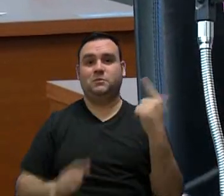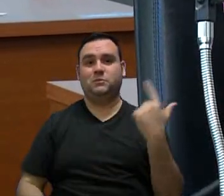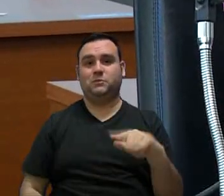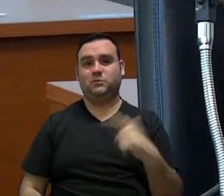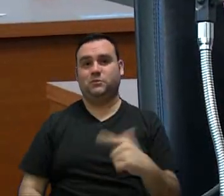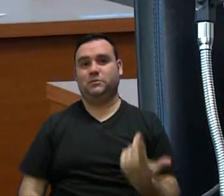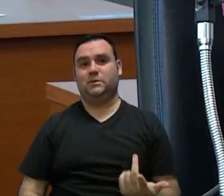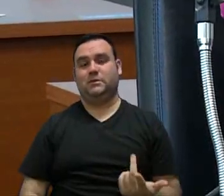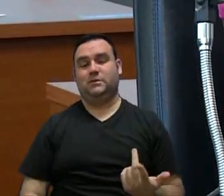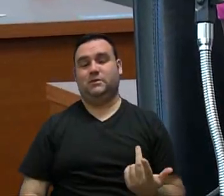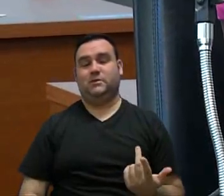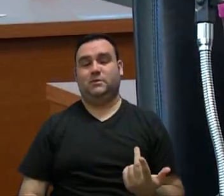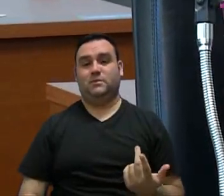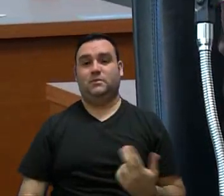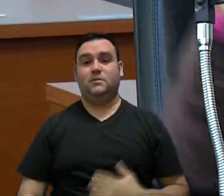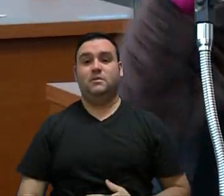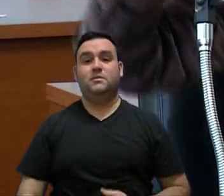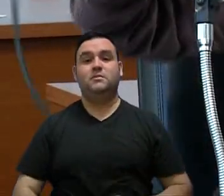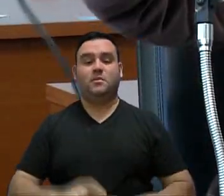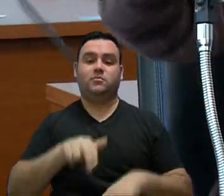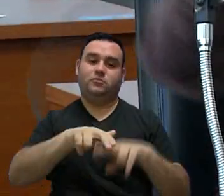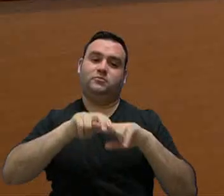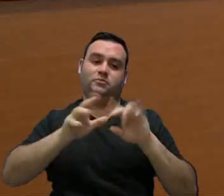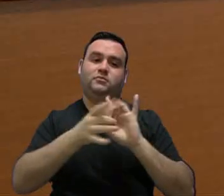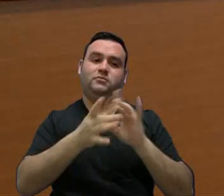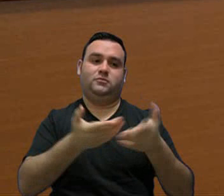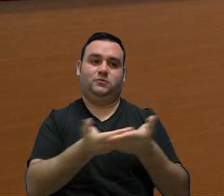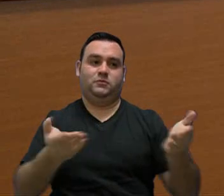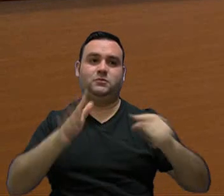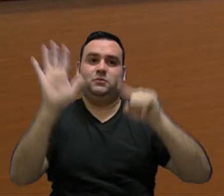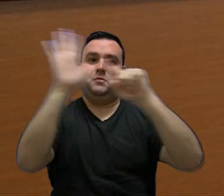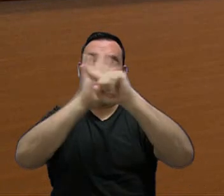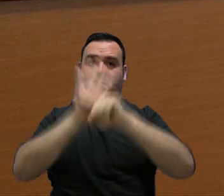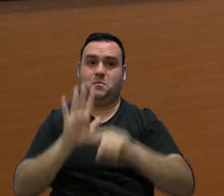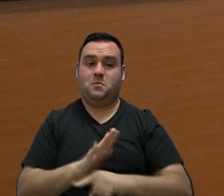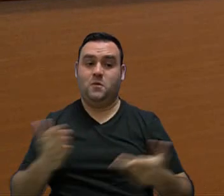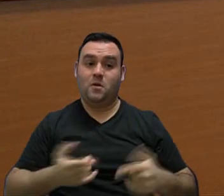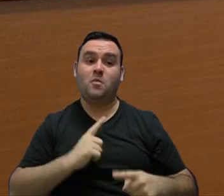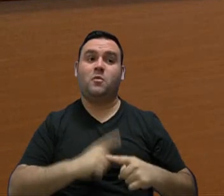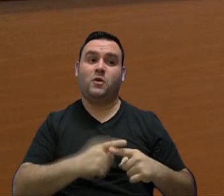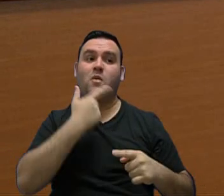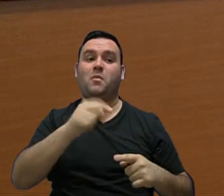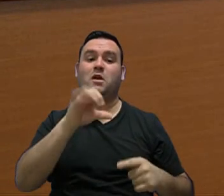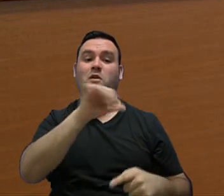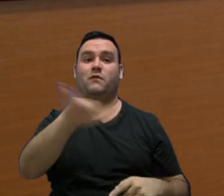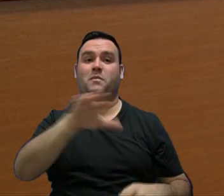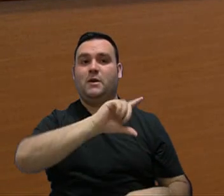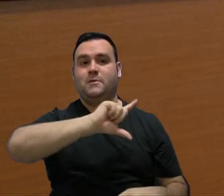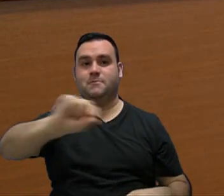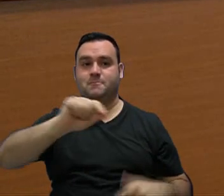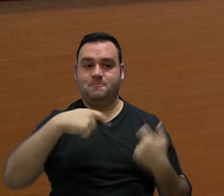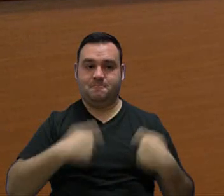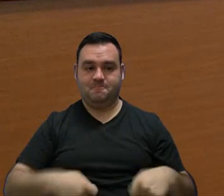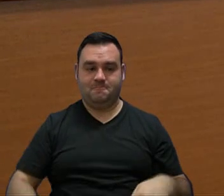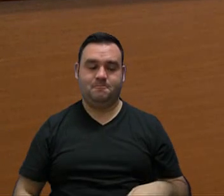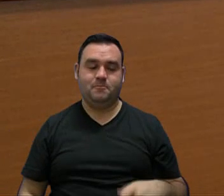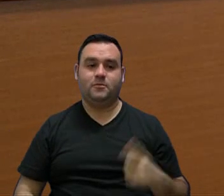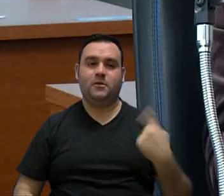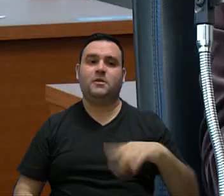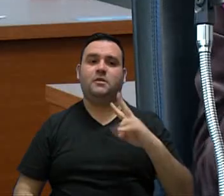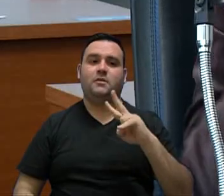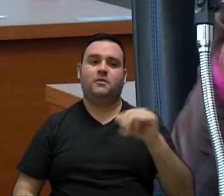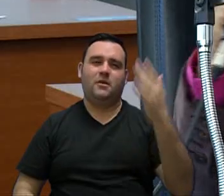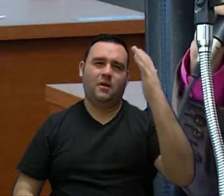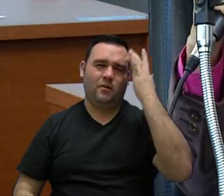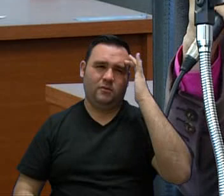e mesmo que nós estamos permitindo que você esqueceu nele antes porque ele vai ter que sair 9:30 pois navegador frança nós